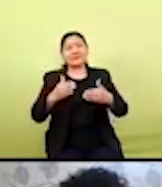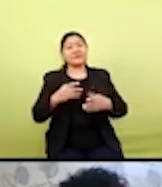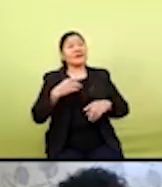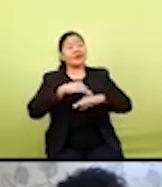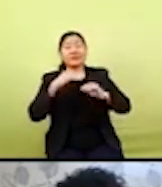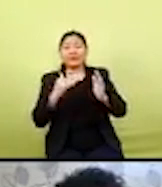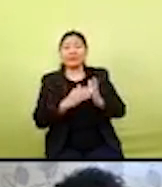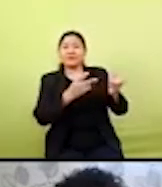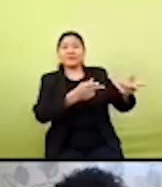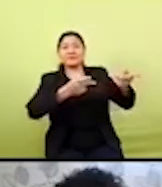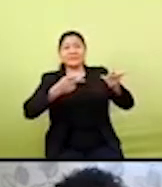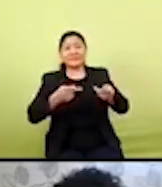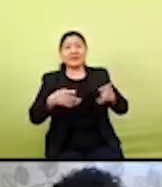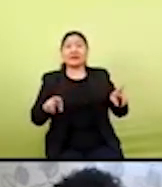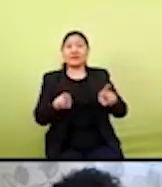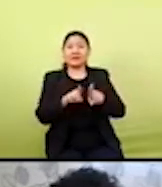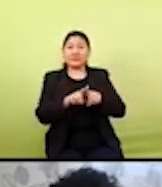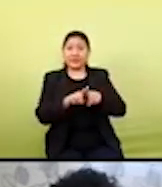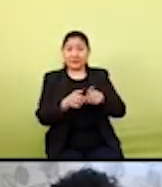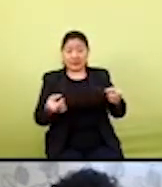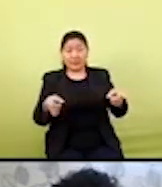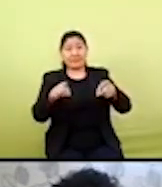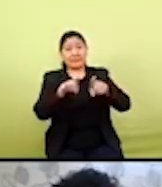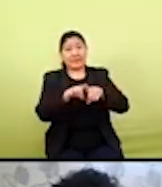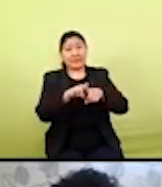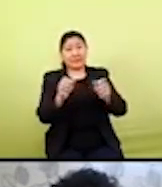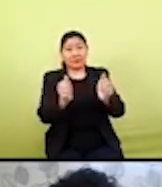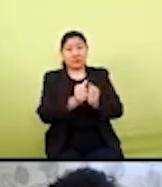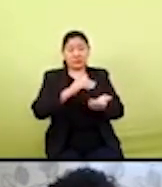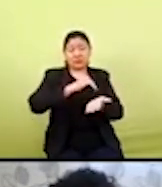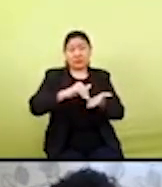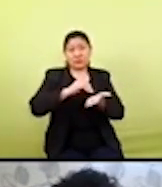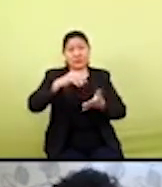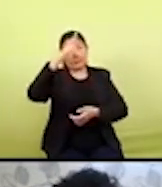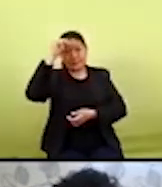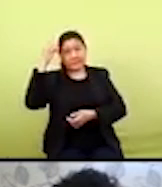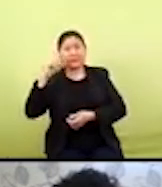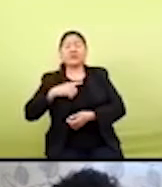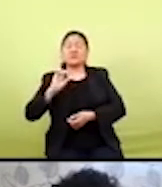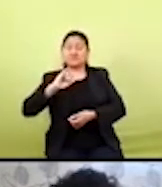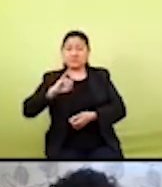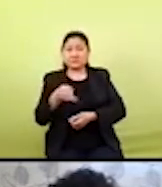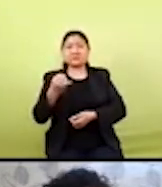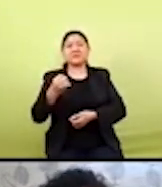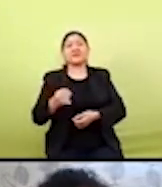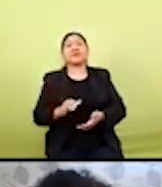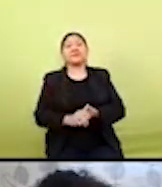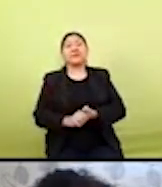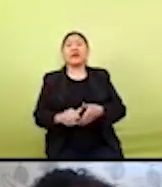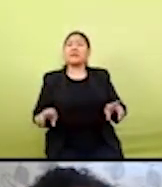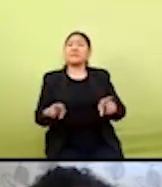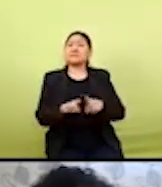a parceria com a CEMED, que tem sido bastante interessante nesses últimos anos, E agradecer